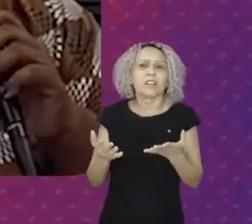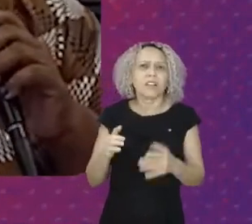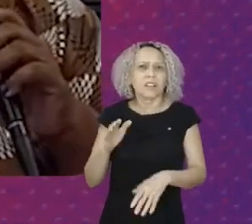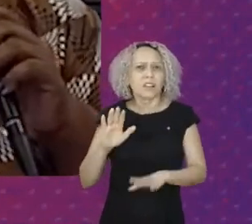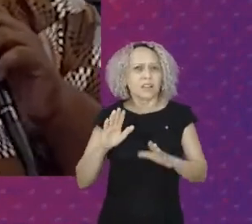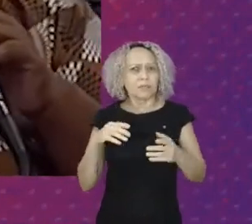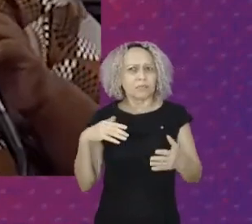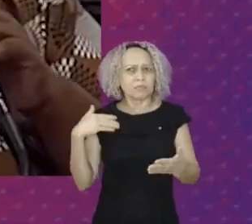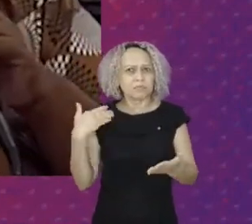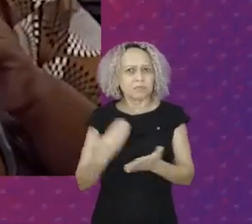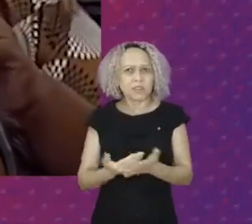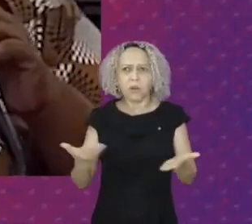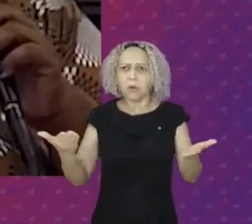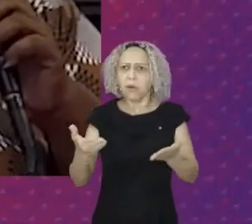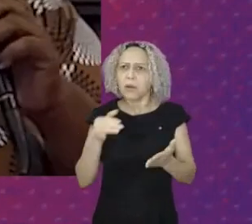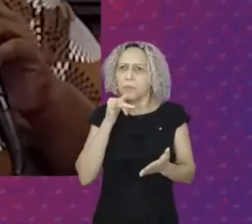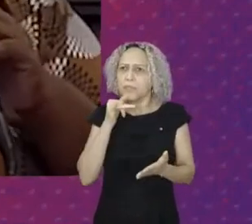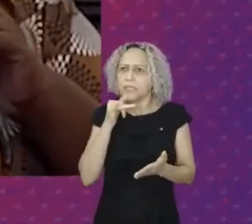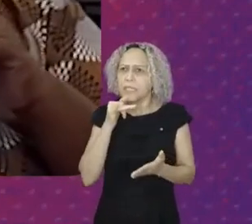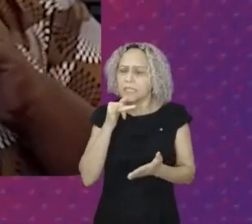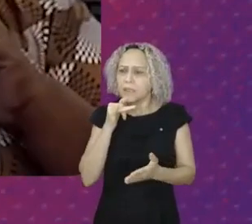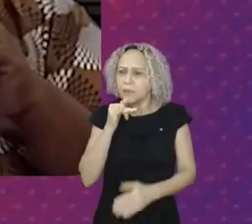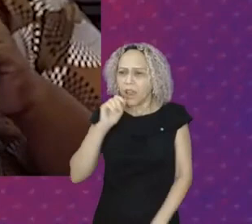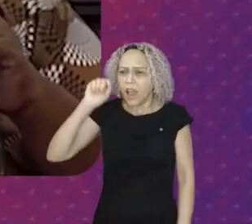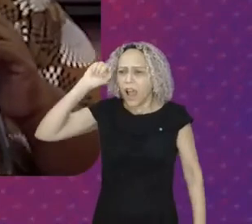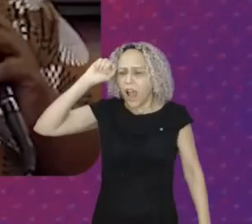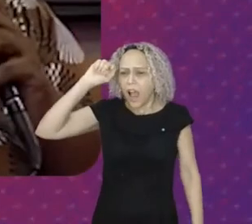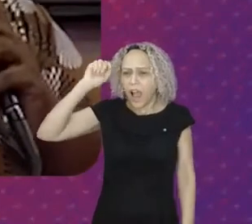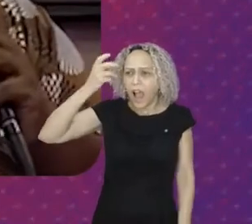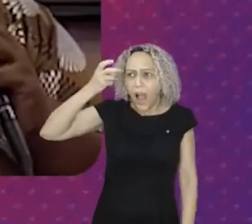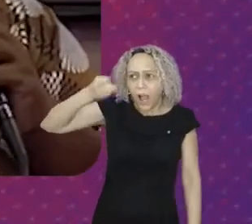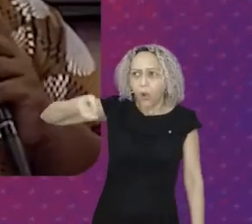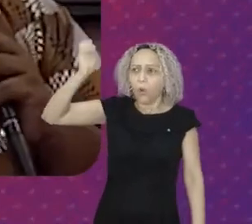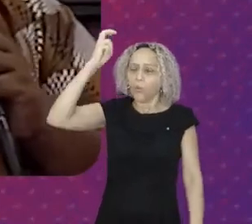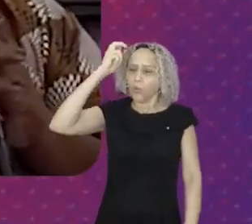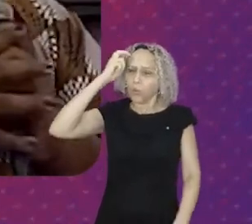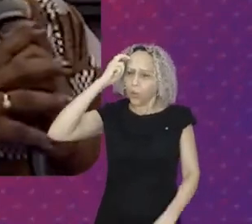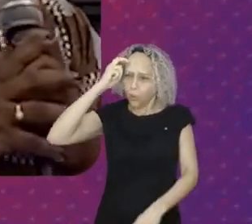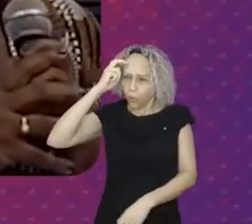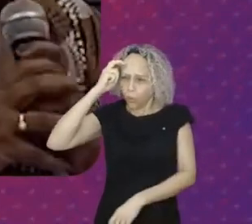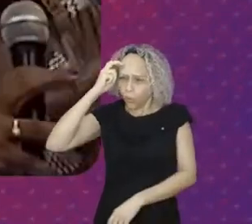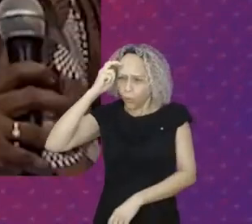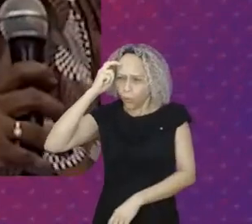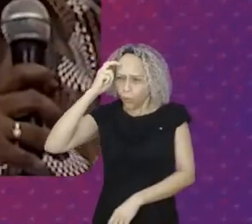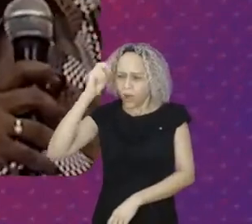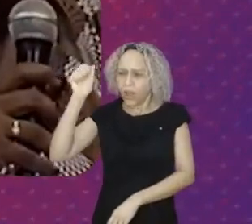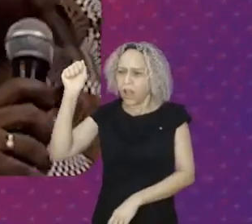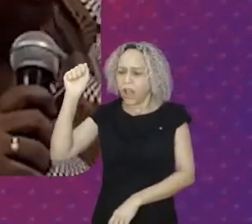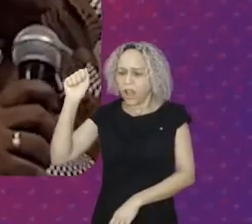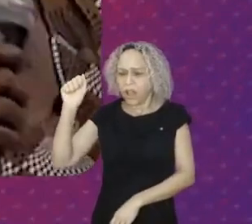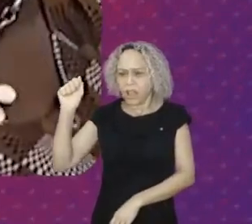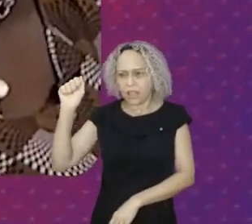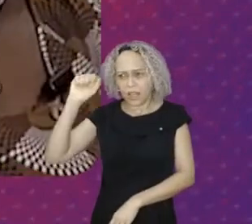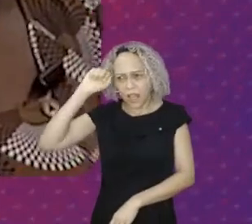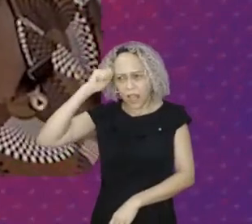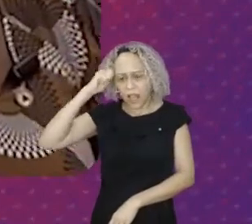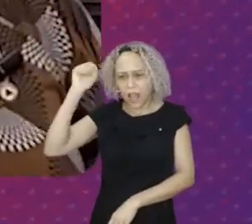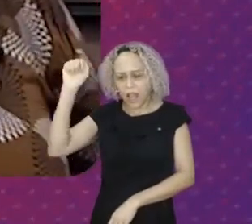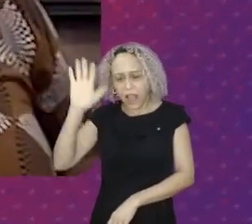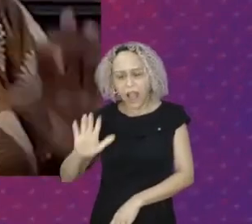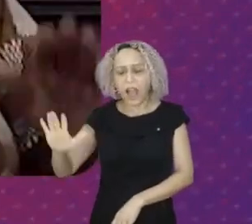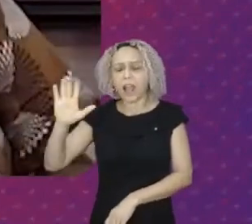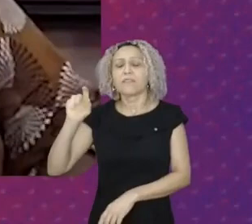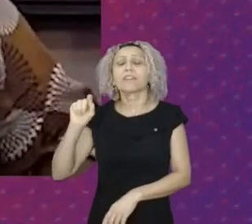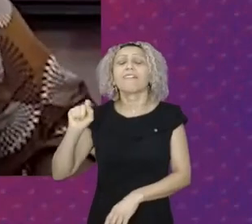novembro ficar atrás de todo ativista negro para ir dar uma aula na sua escola. E, no geral, sem pagar. Pronto,